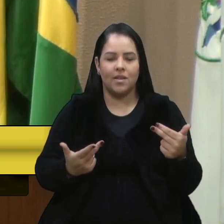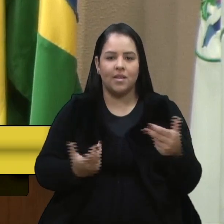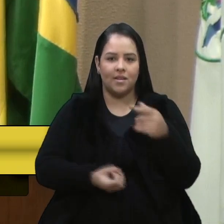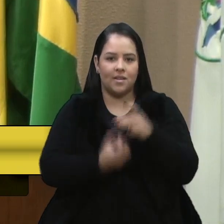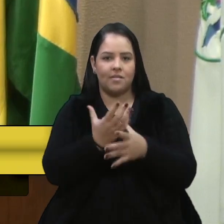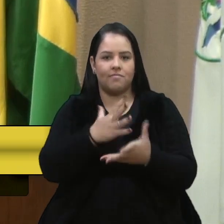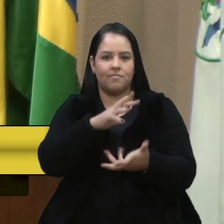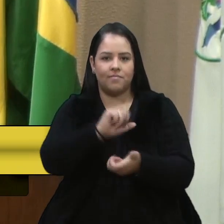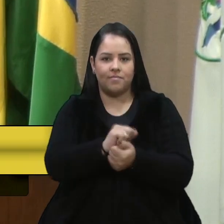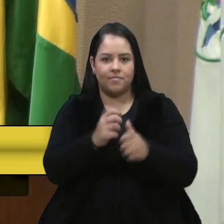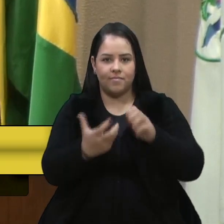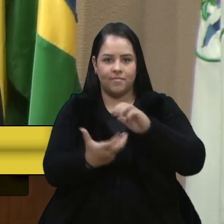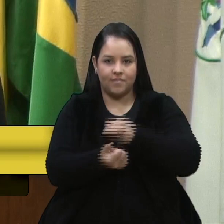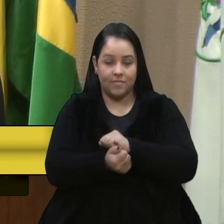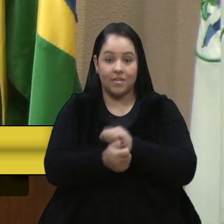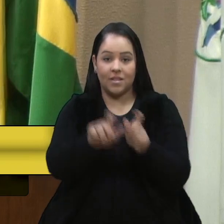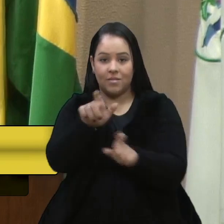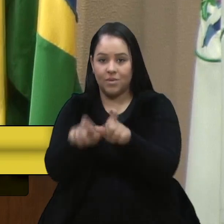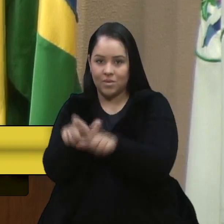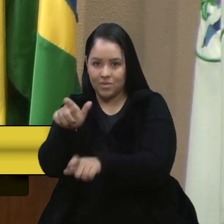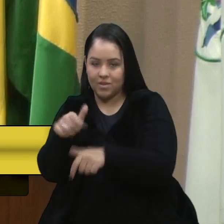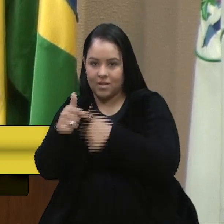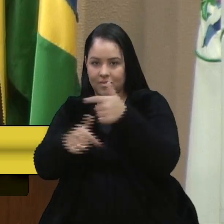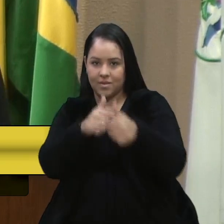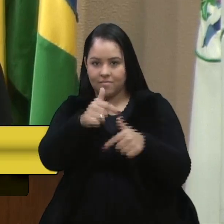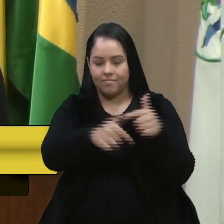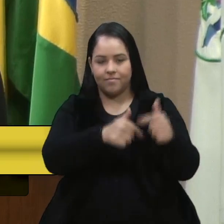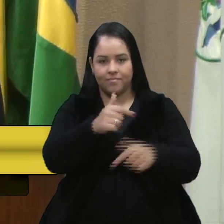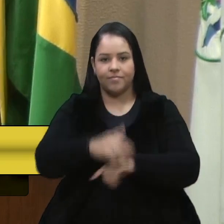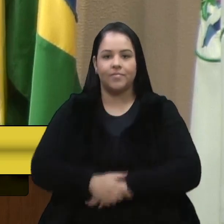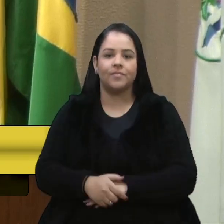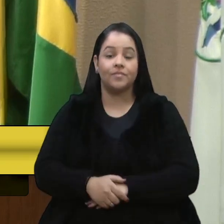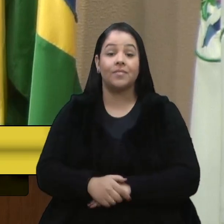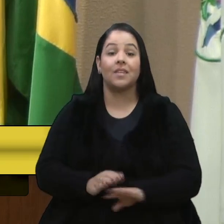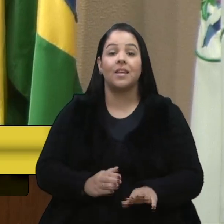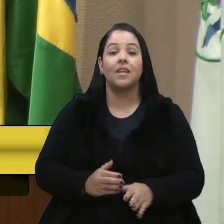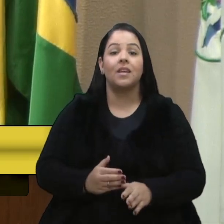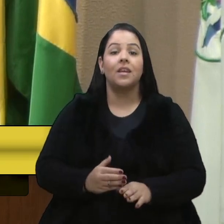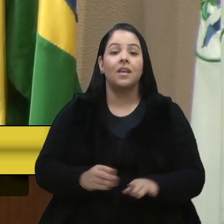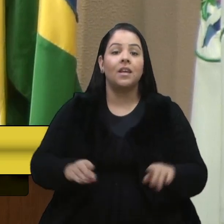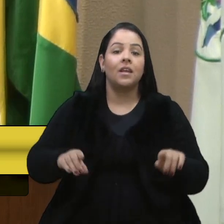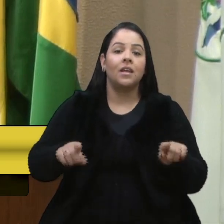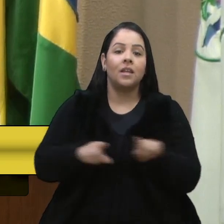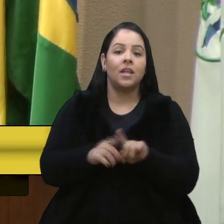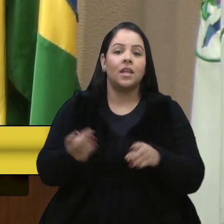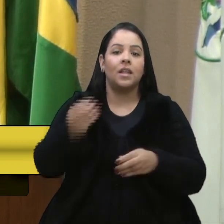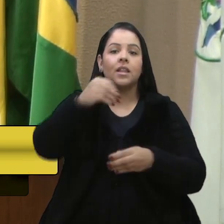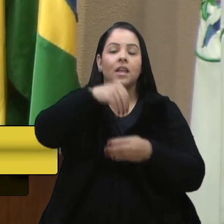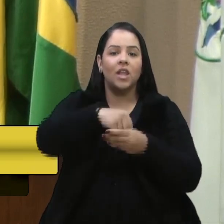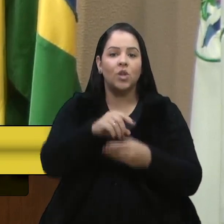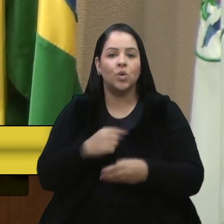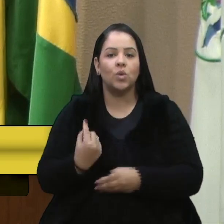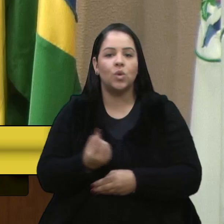esses trabalhadores e trabalhadoras. E dentro disso, a gente também pode